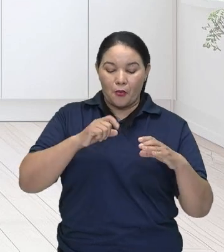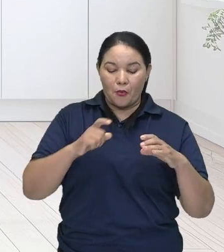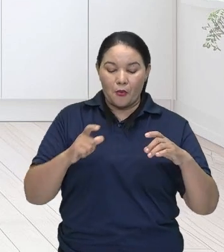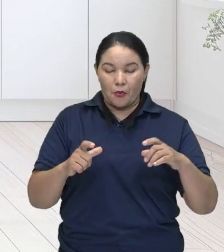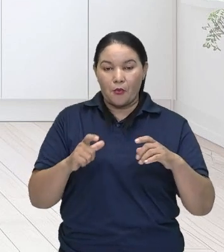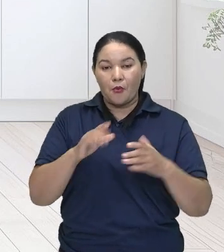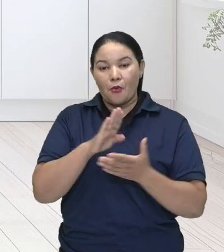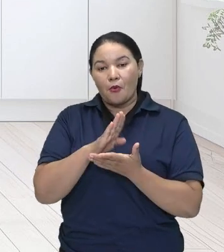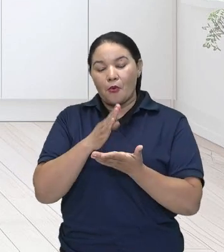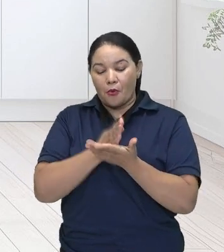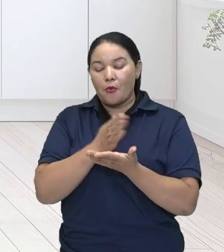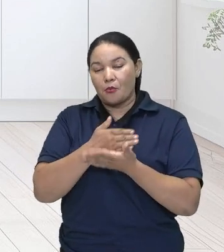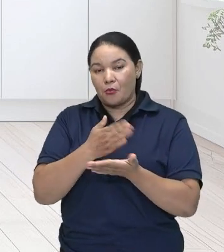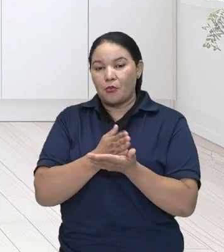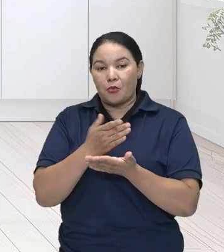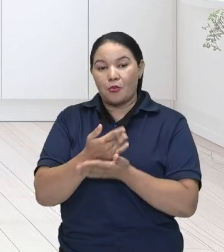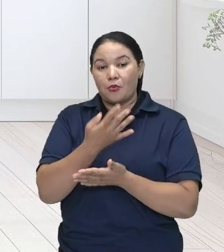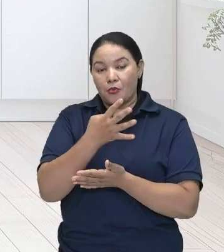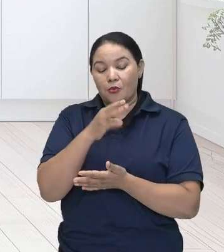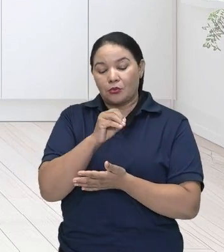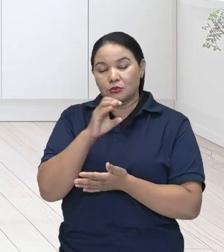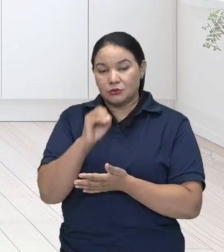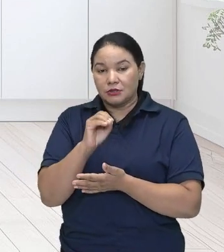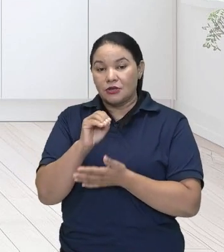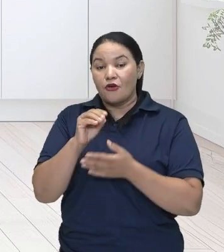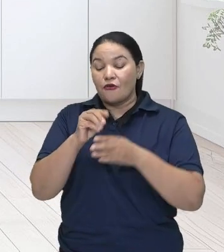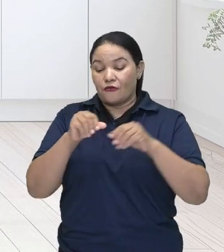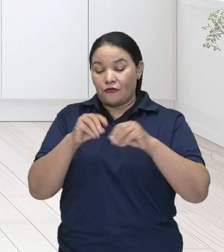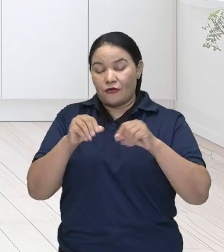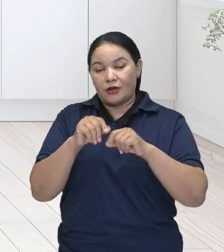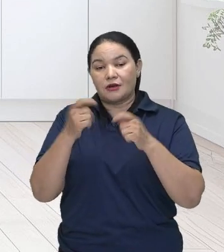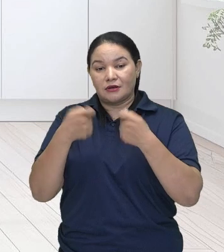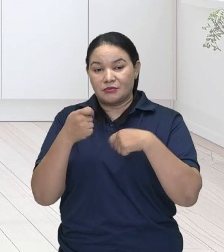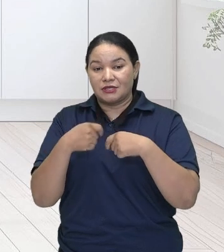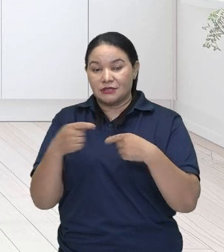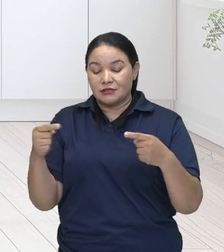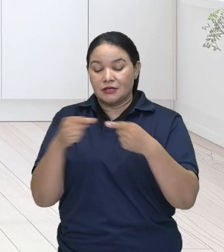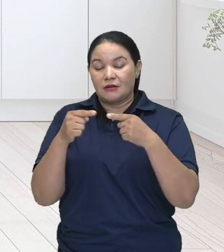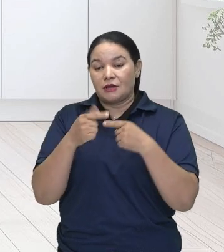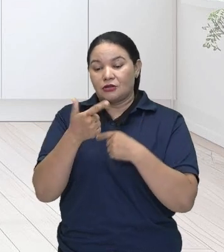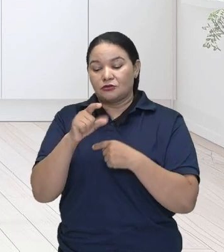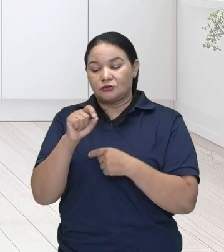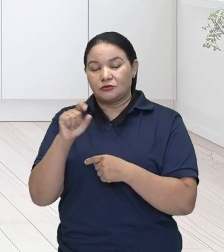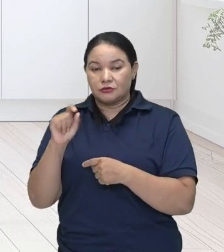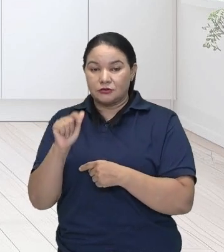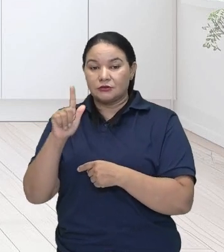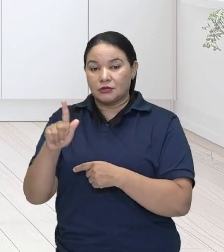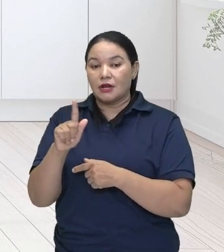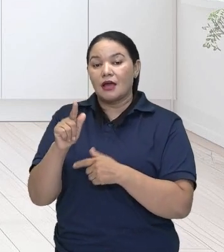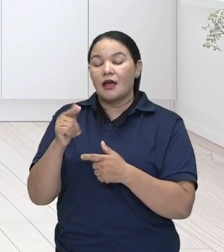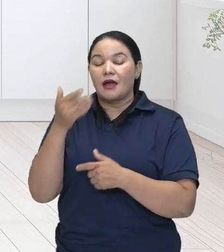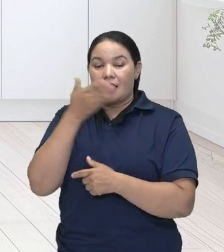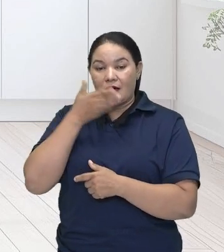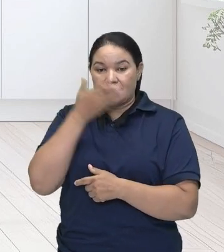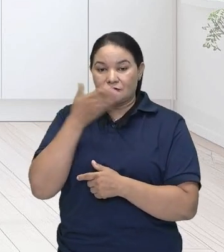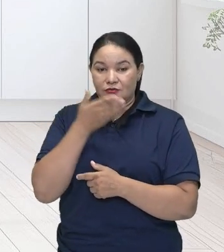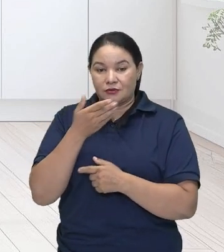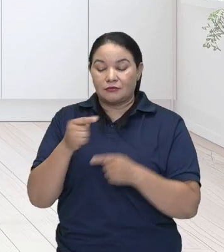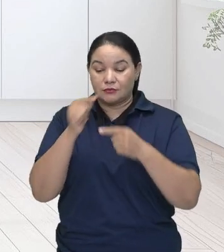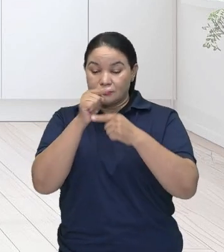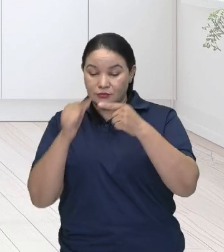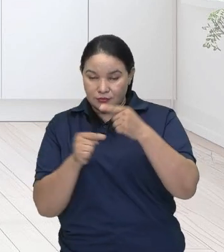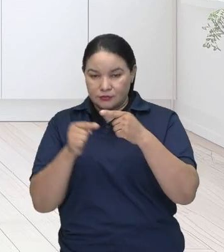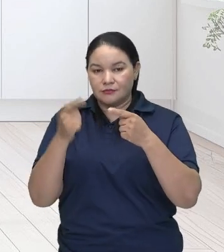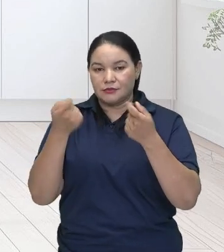gramas de farinha, eu vou precisar de 200 gramas de açúcar para manter essa proporção, certo? Ou seja,